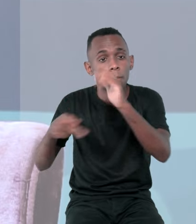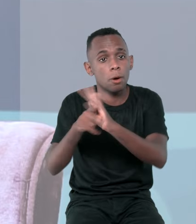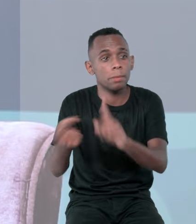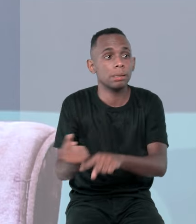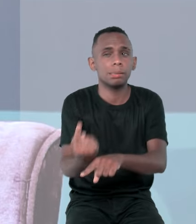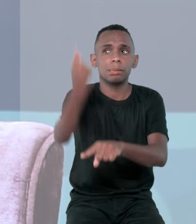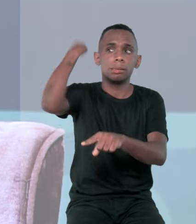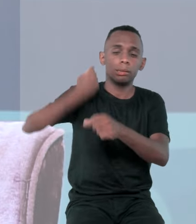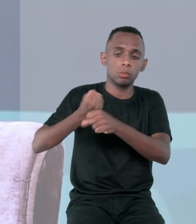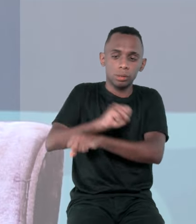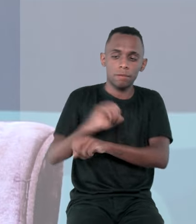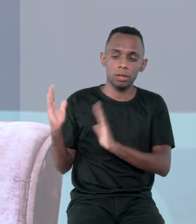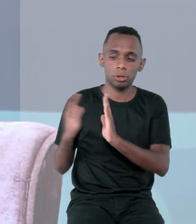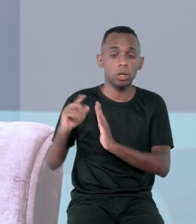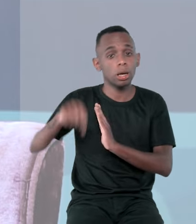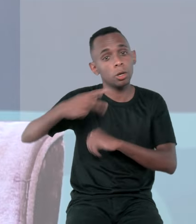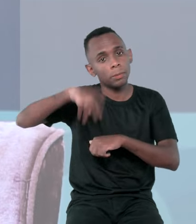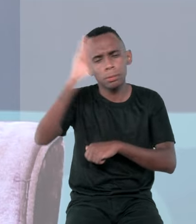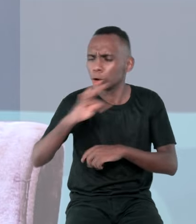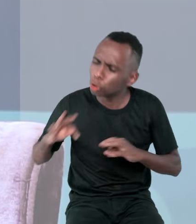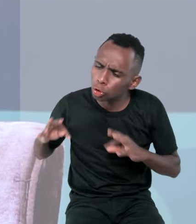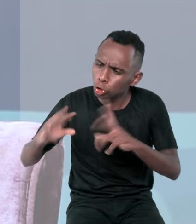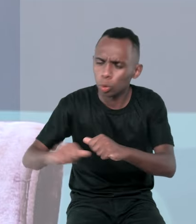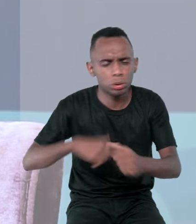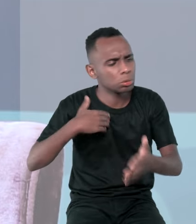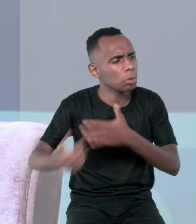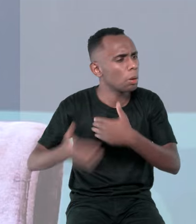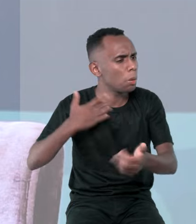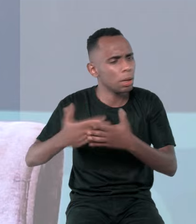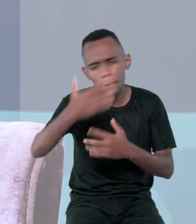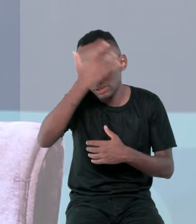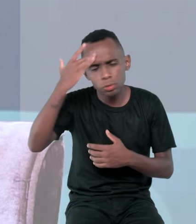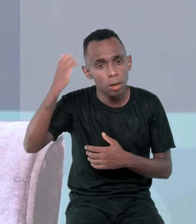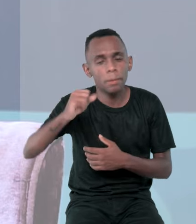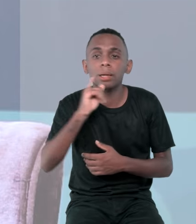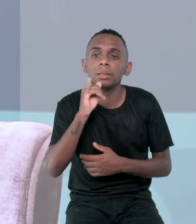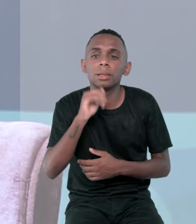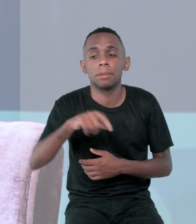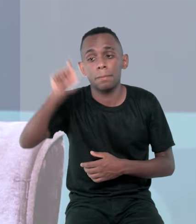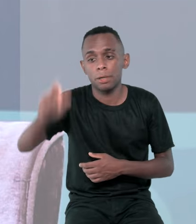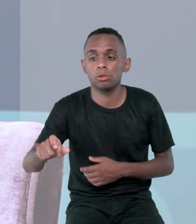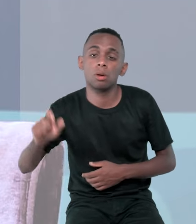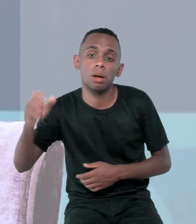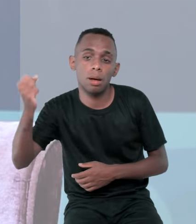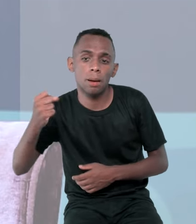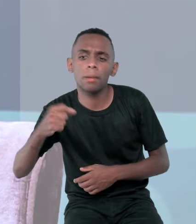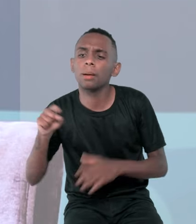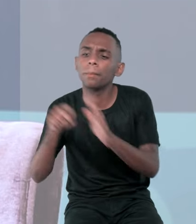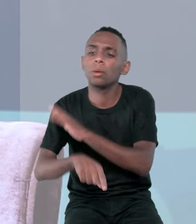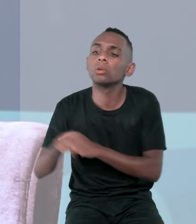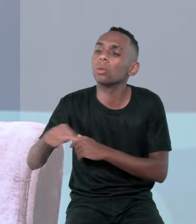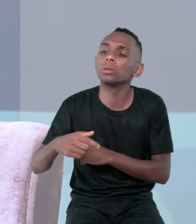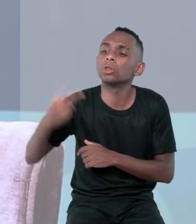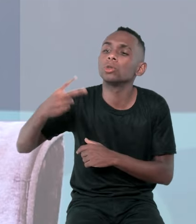Brasil. Todas. Qualquer geração. Se você pegar uma pessoa branca e perguntar onde é que estava seu